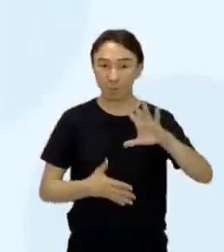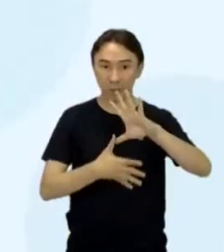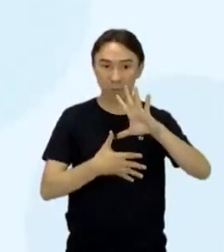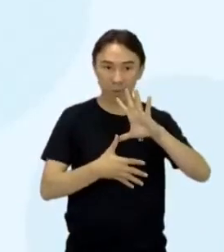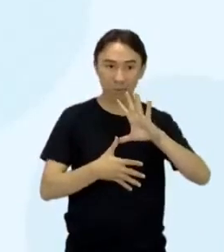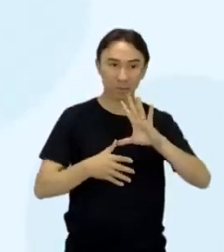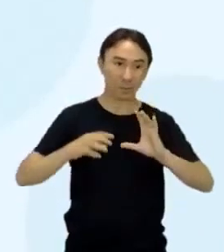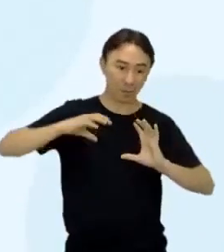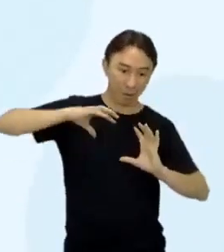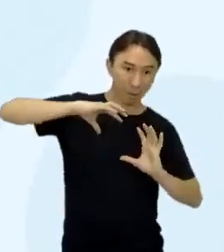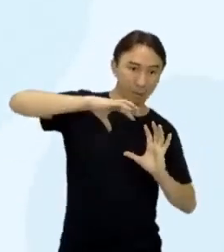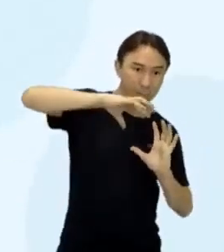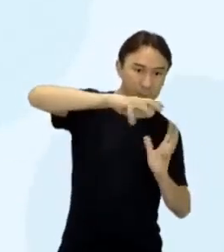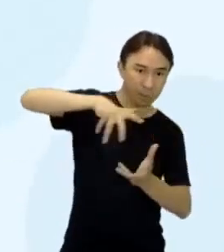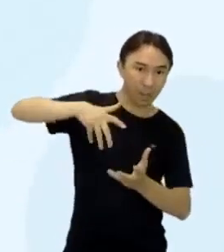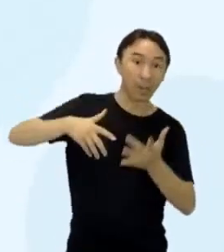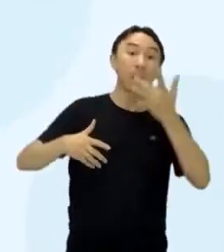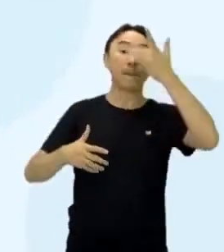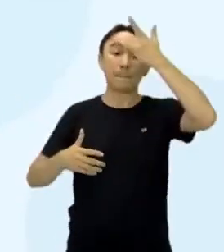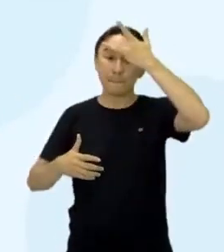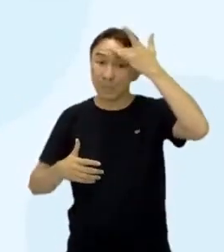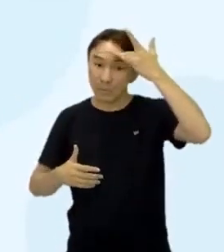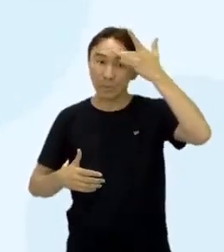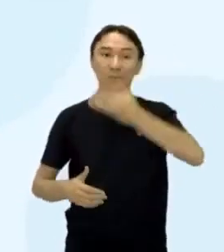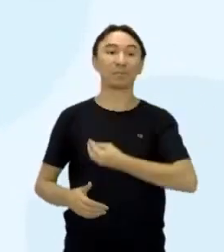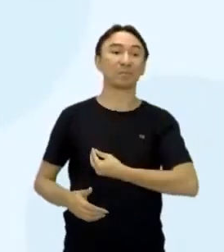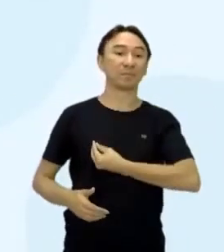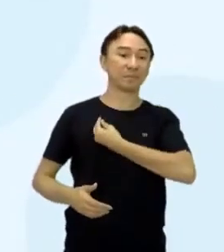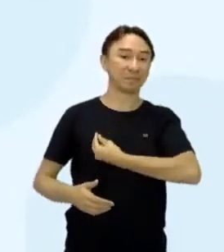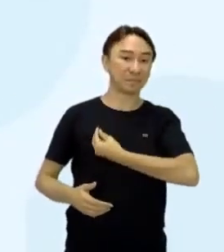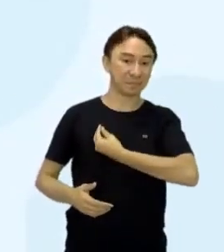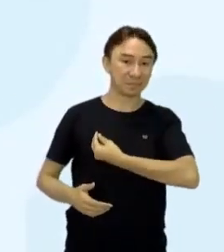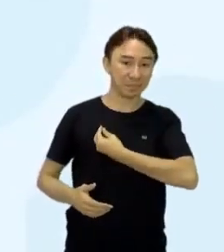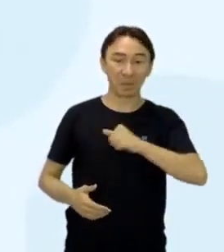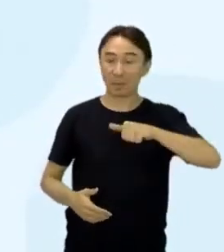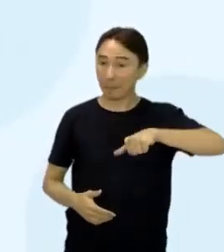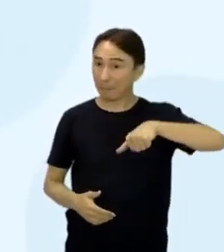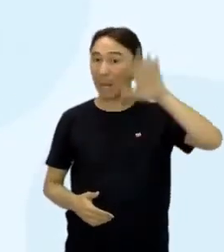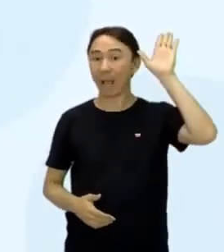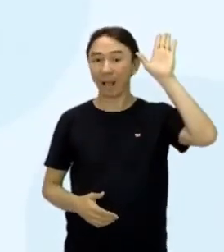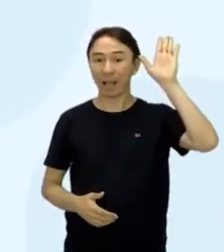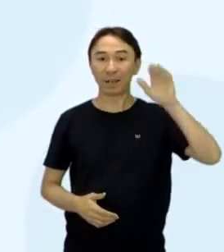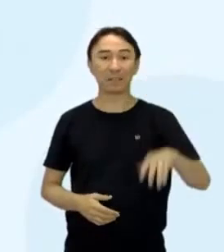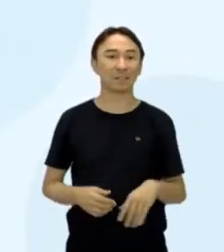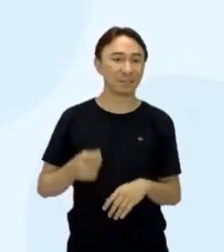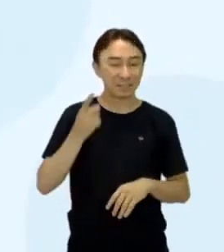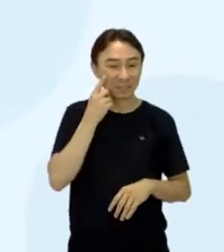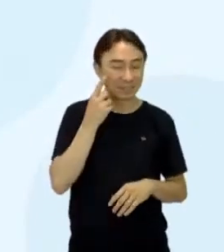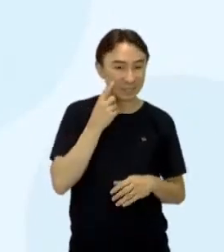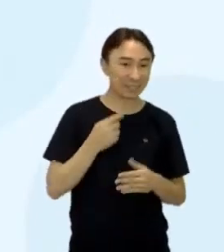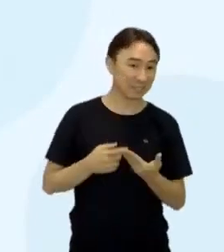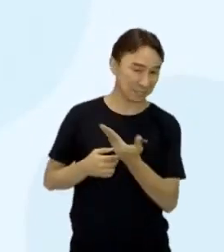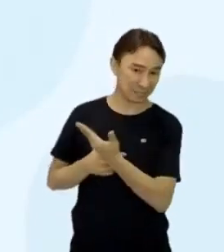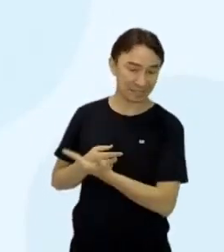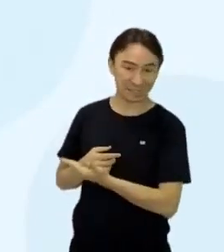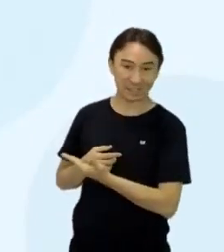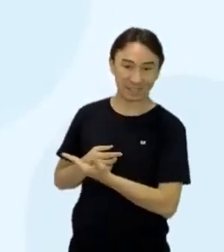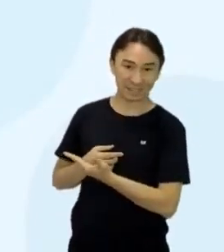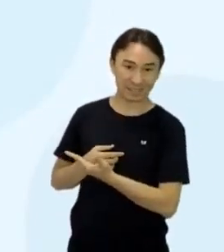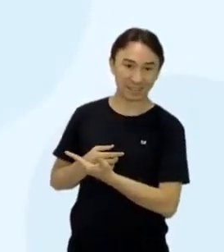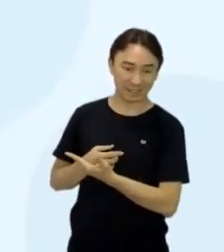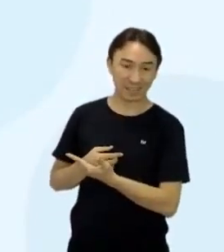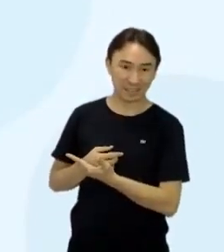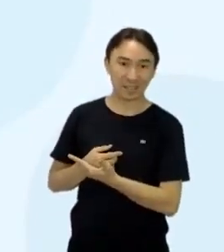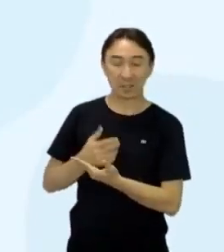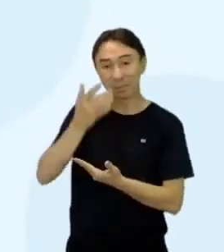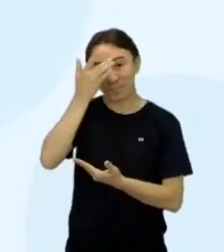densidade demográfica, né? Então na densidade demográfica é nada mais do que você fazer um cálculo simples, né, da